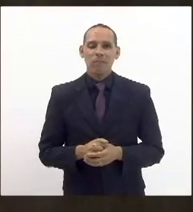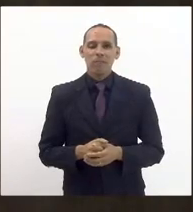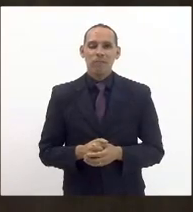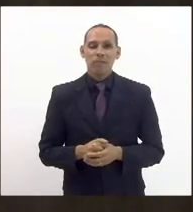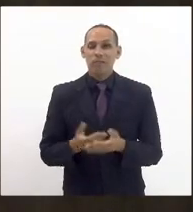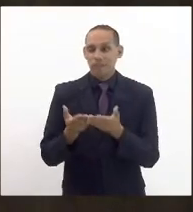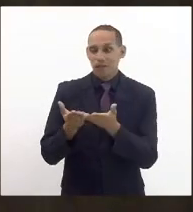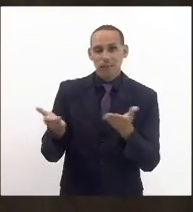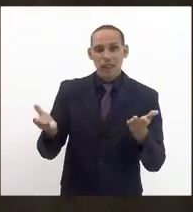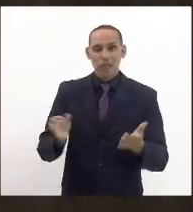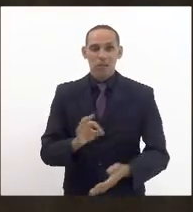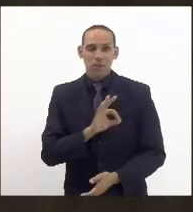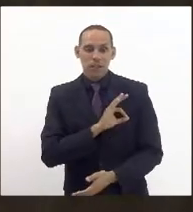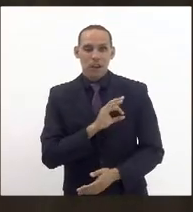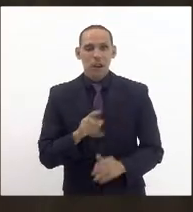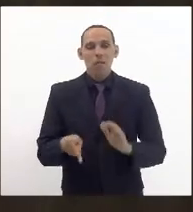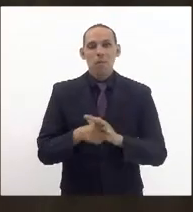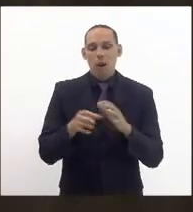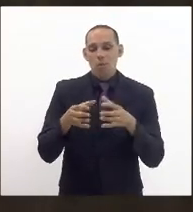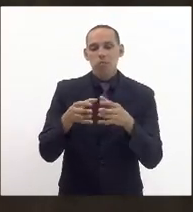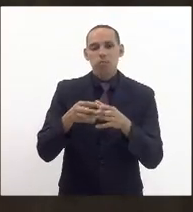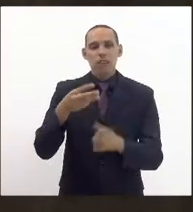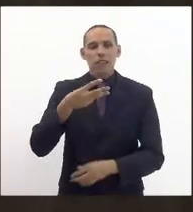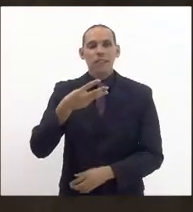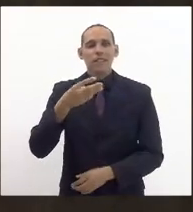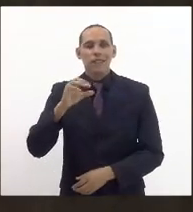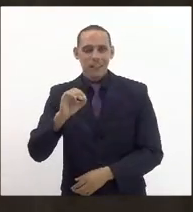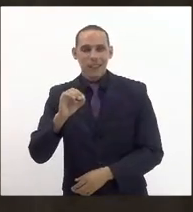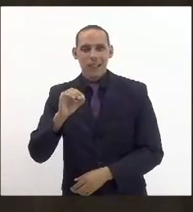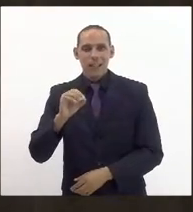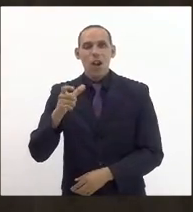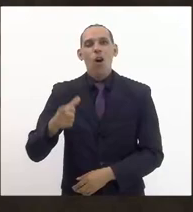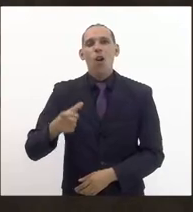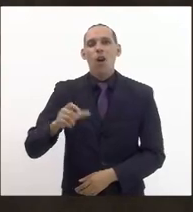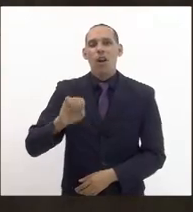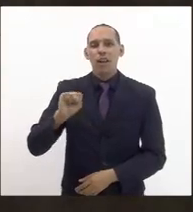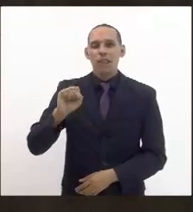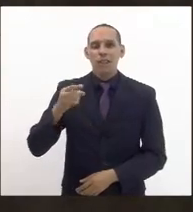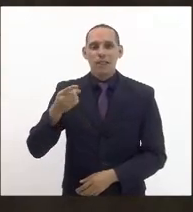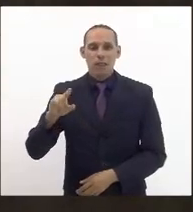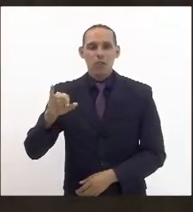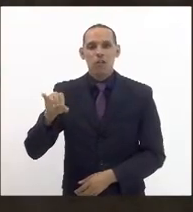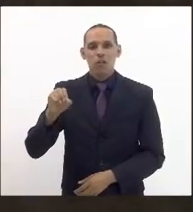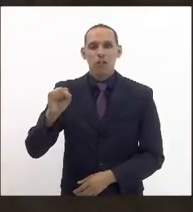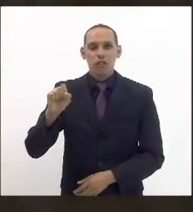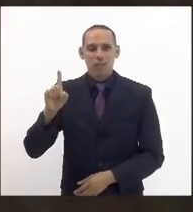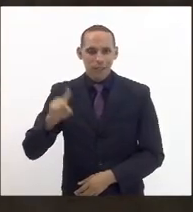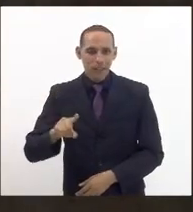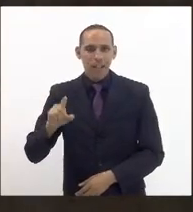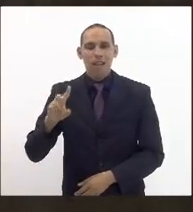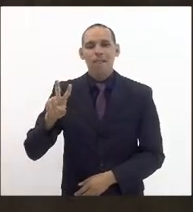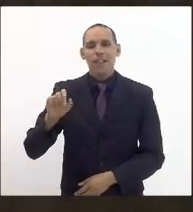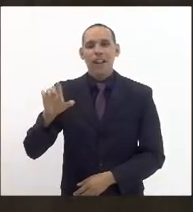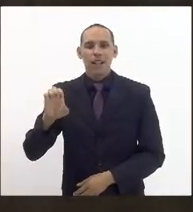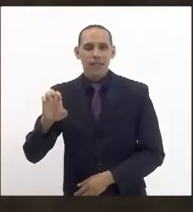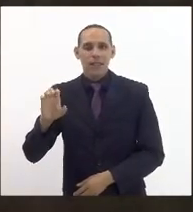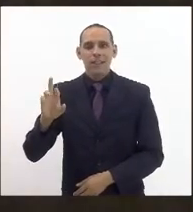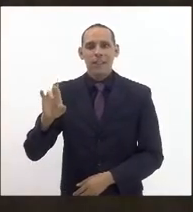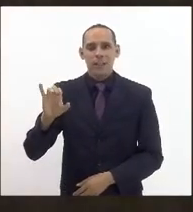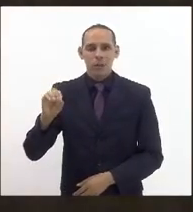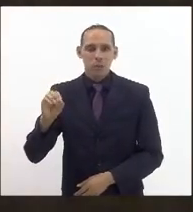Esses policiais são do 30º Batalhão da Polícia Militar de São José do Vale do Rio Preto, onde eles tiveram